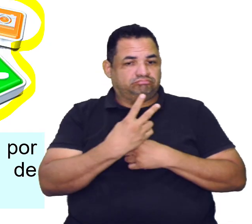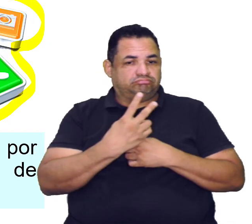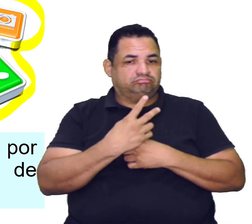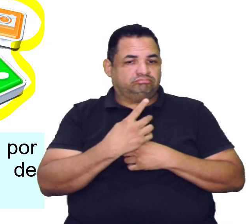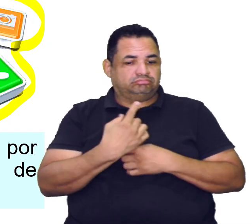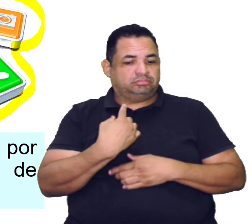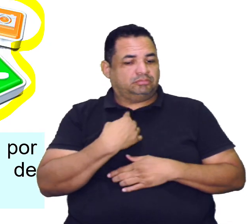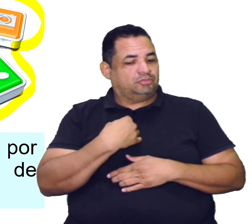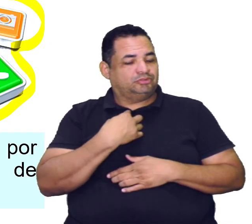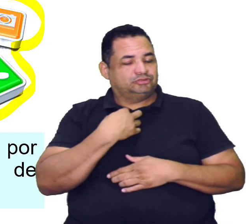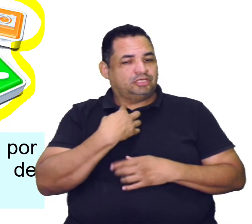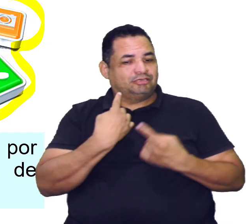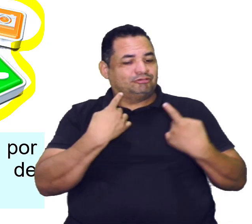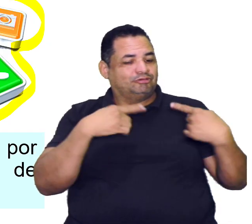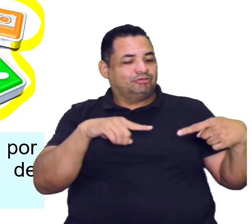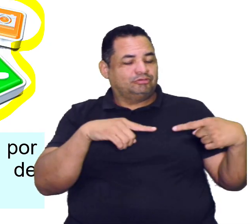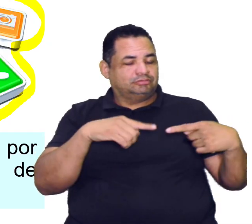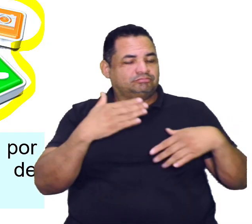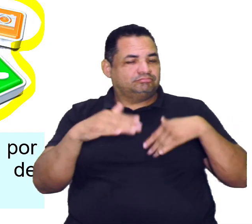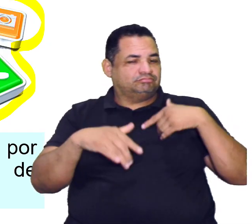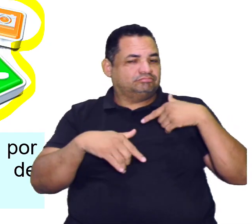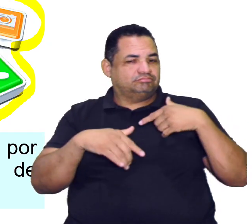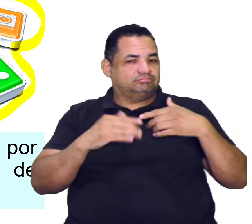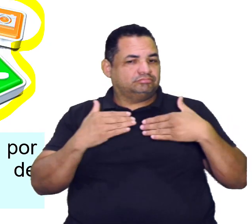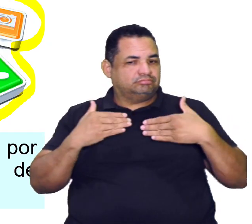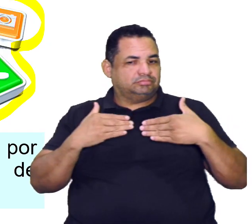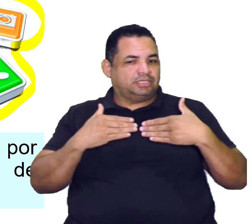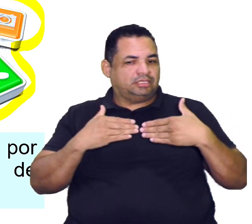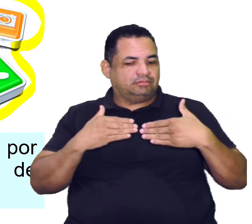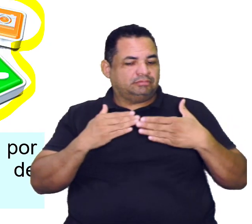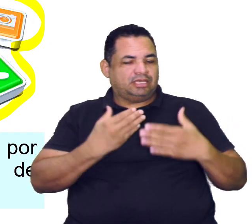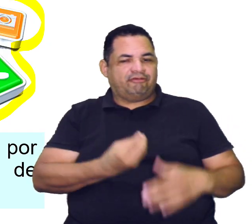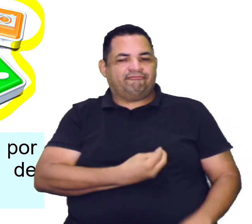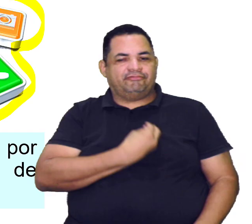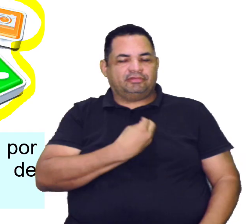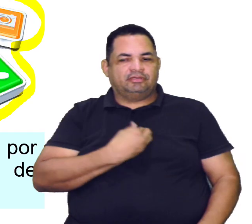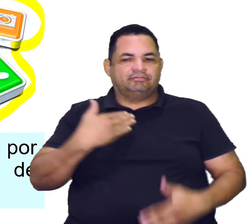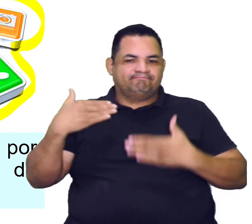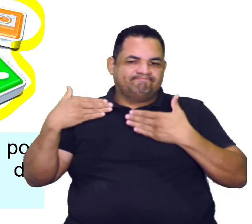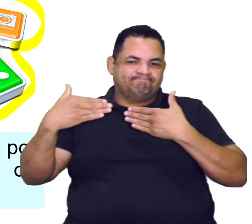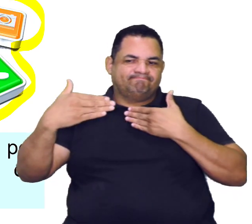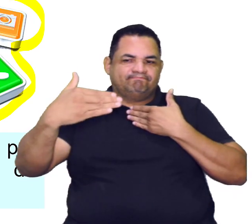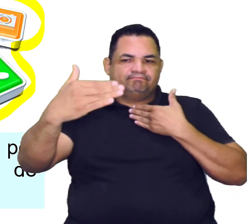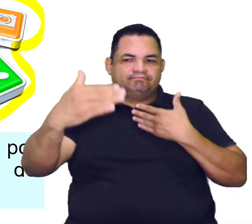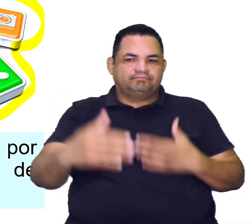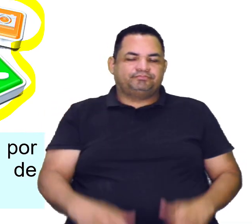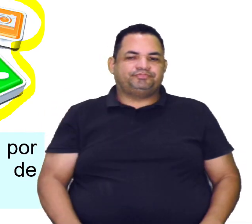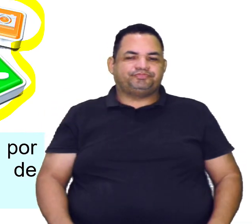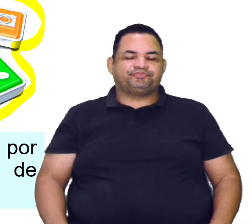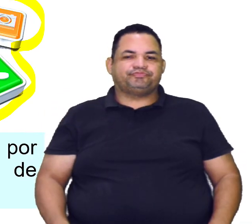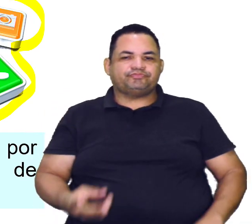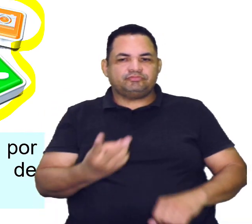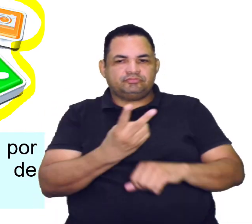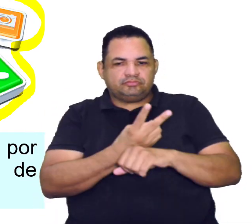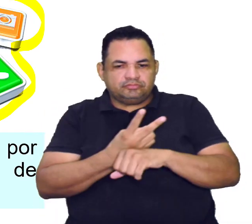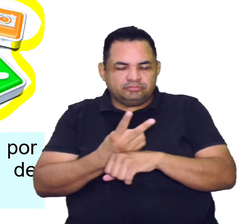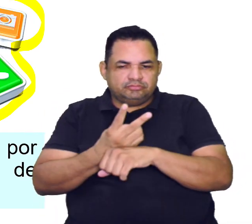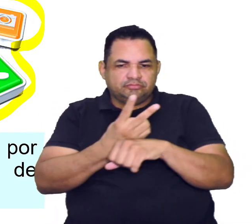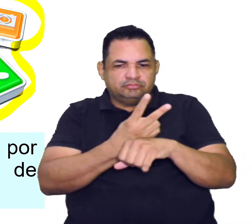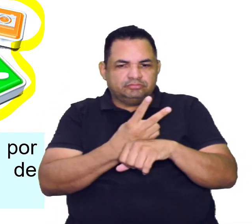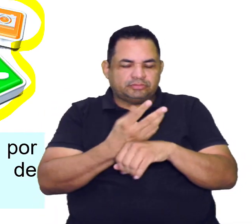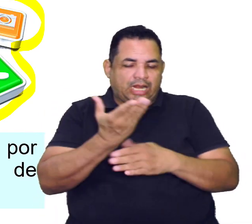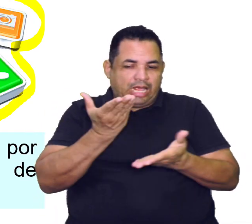meu inimigo aí na minha jornada de vida, certo? Então eu busco aí